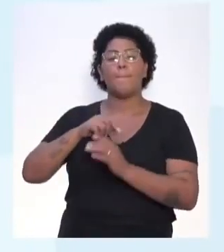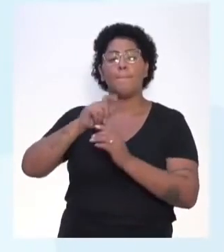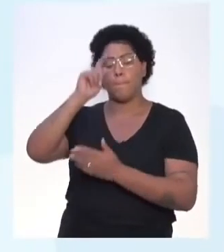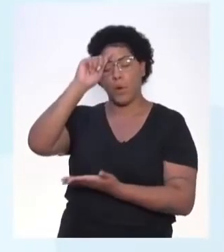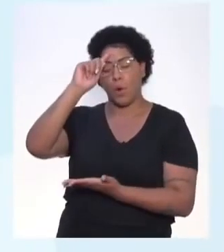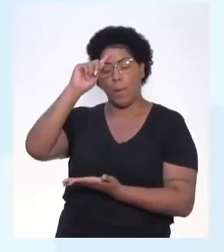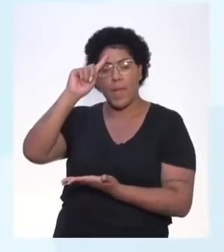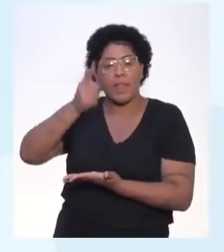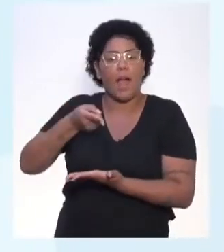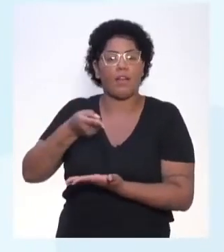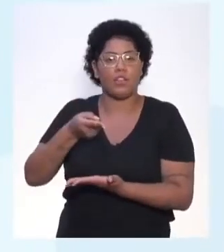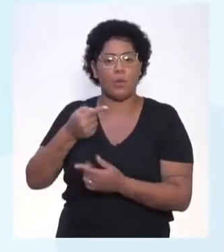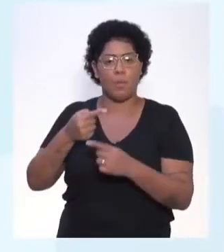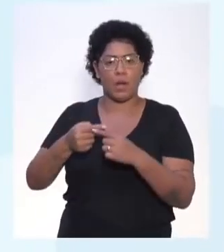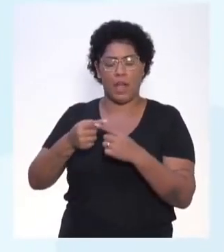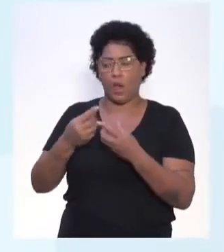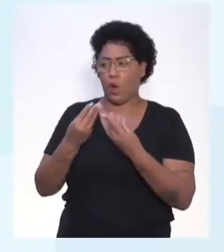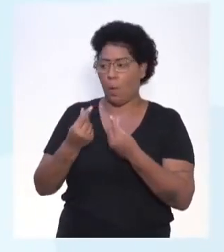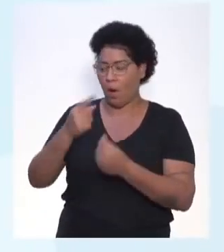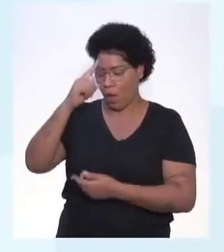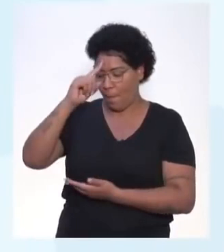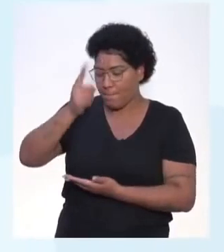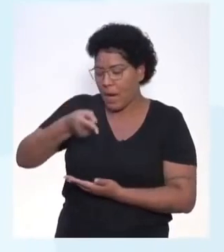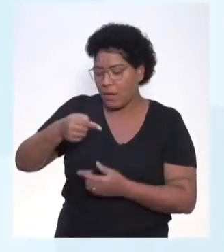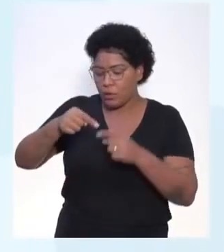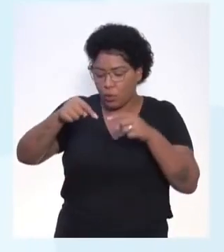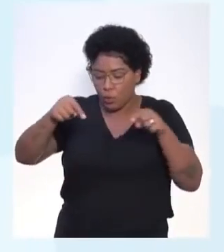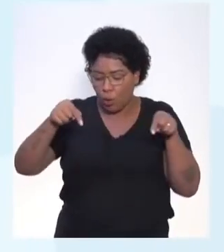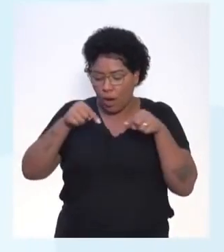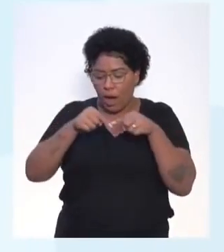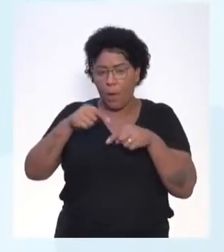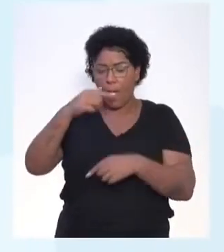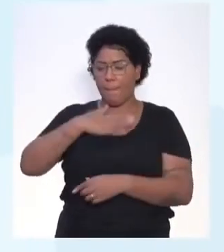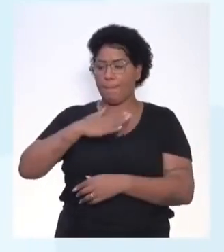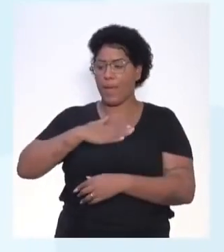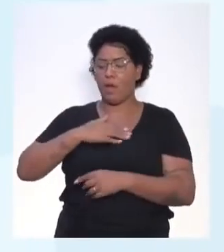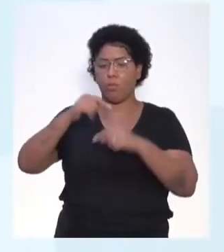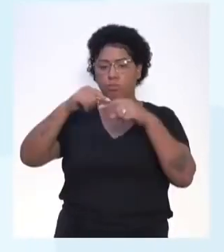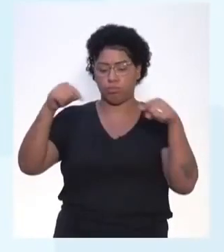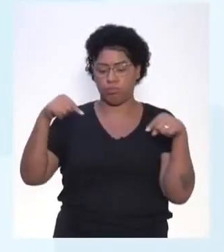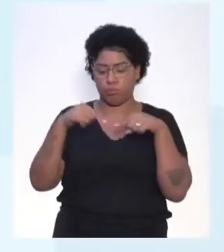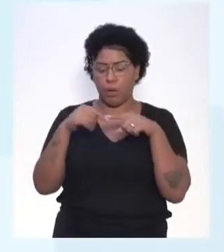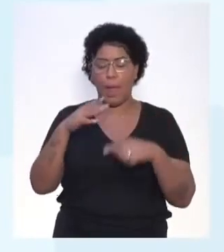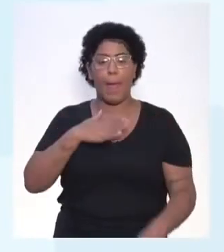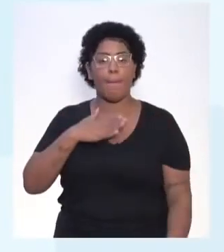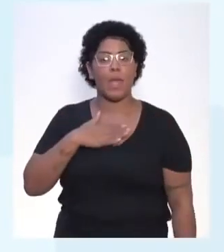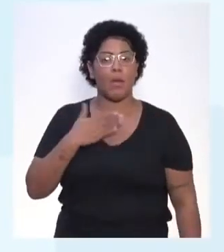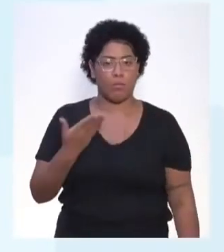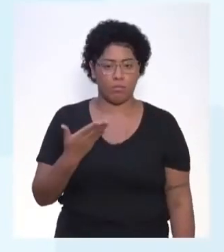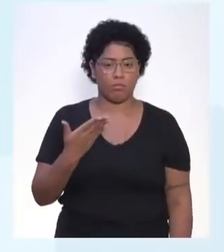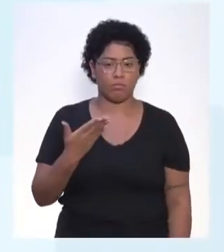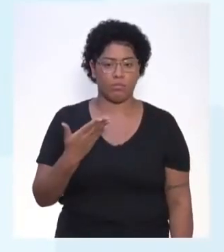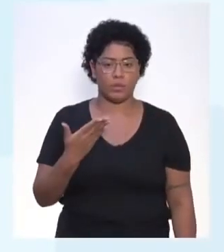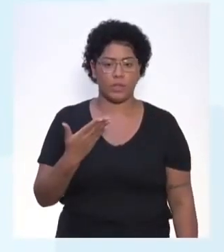a propriedade dele. É tipo como se ele dissesse, eu tenho um terreninho ali na África, né? Era só o Congo, né? E a população congolesa